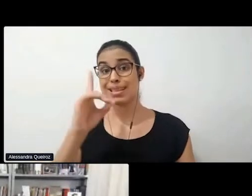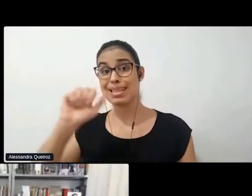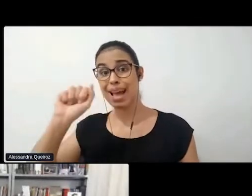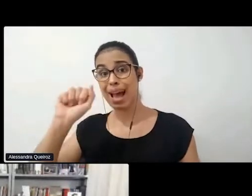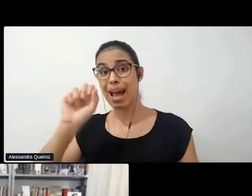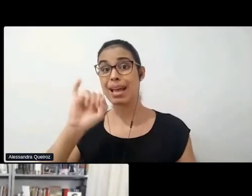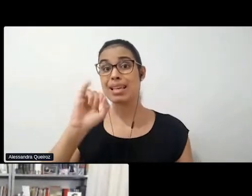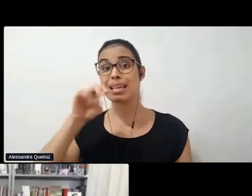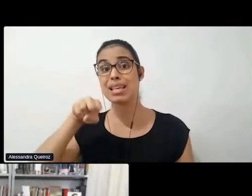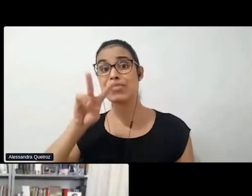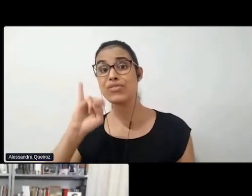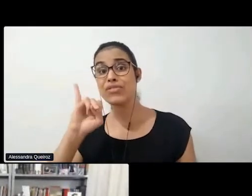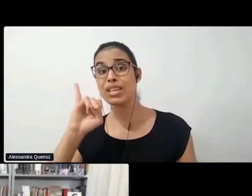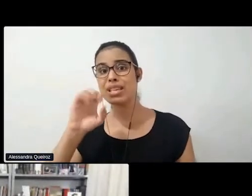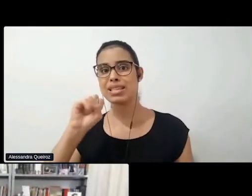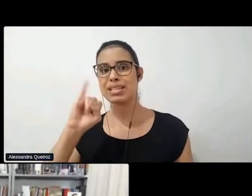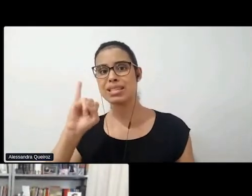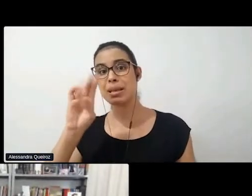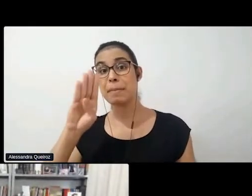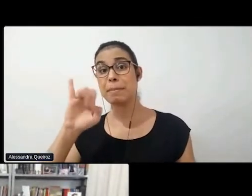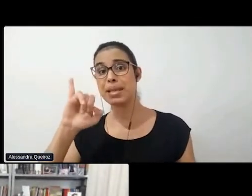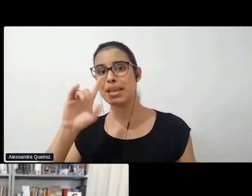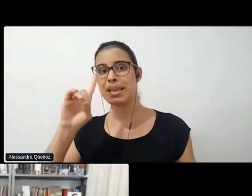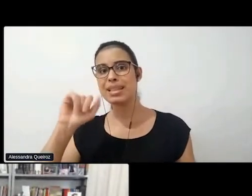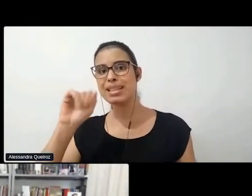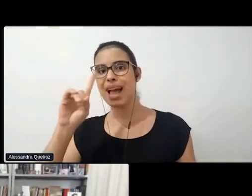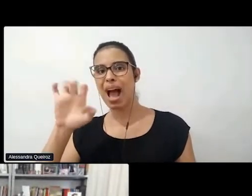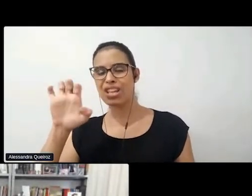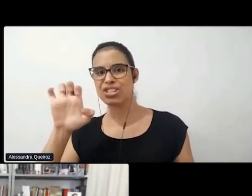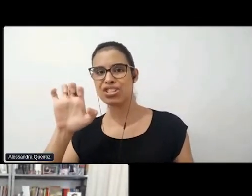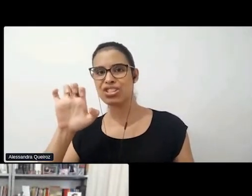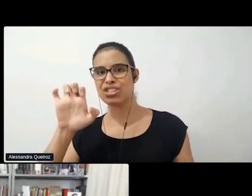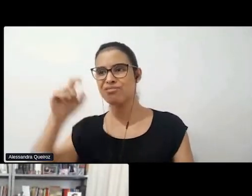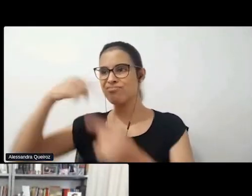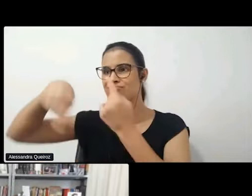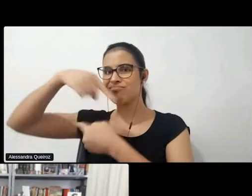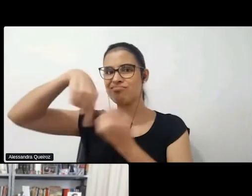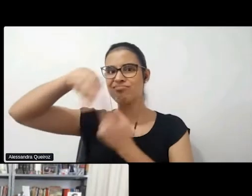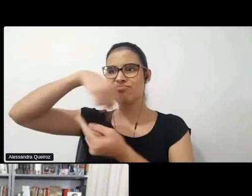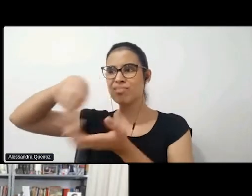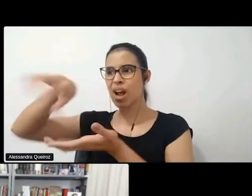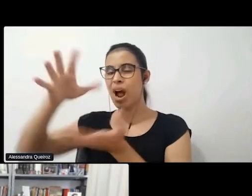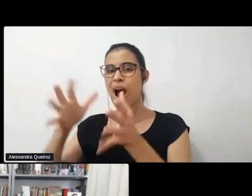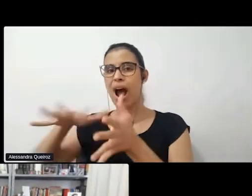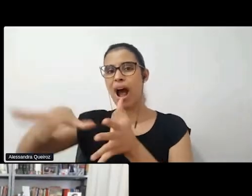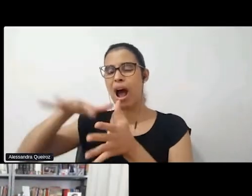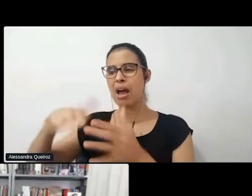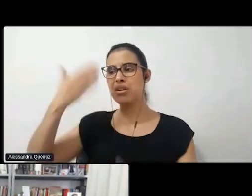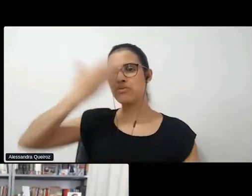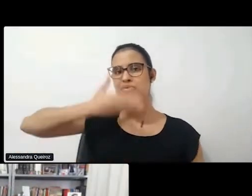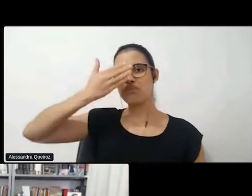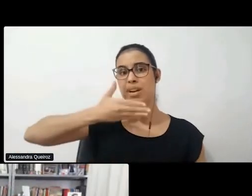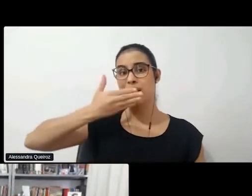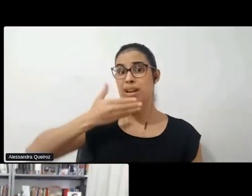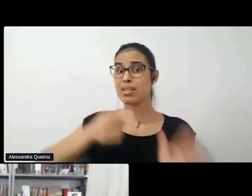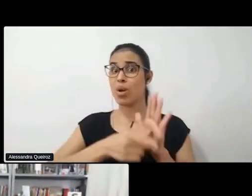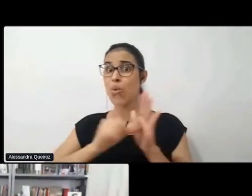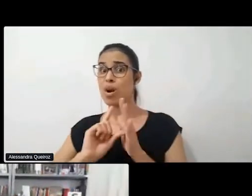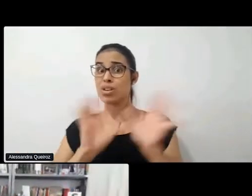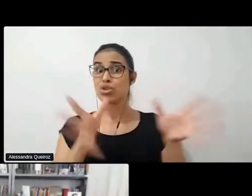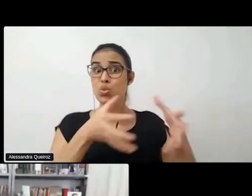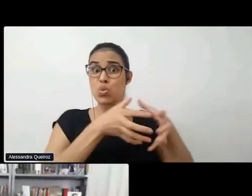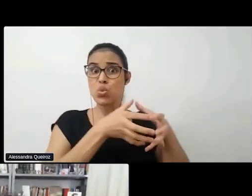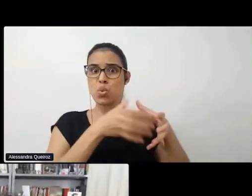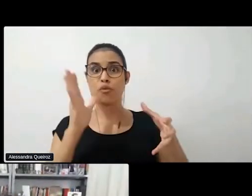problema é dar o primeiro ponto de contato do time de desenvolvimento em relação ao assunto. É muito fácil eu chegar